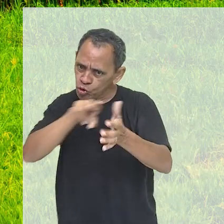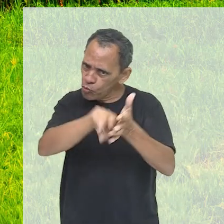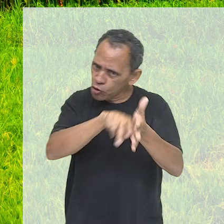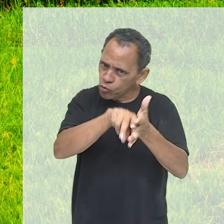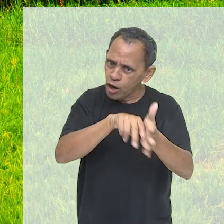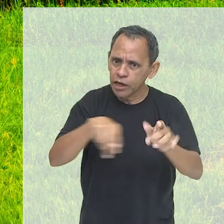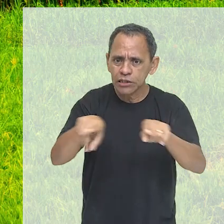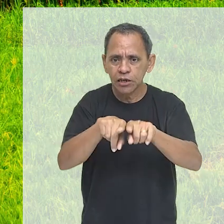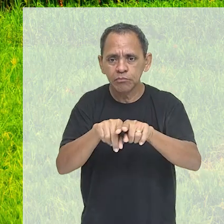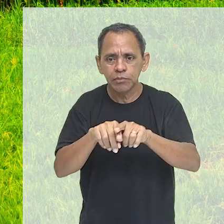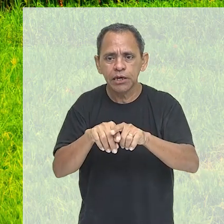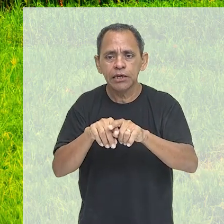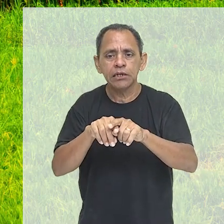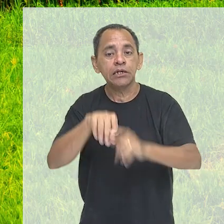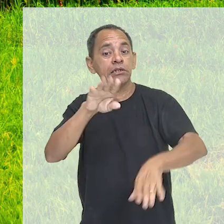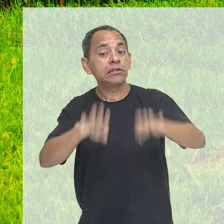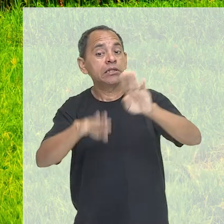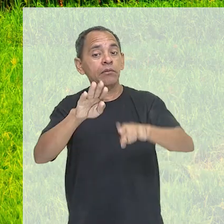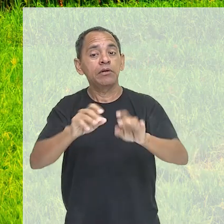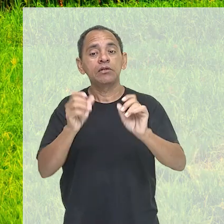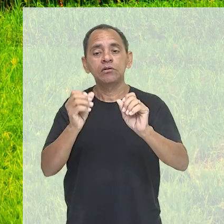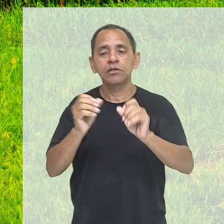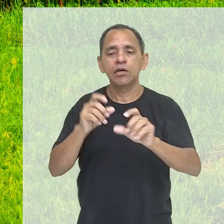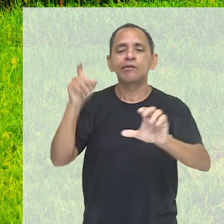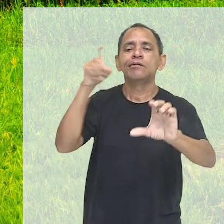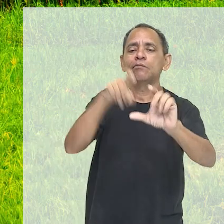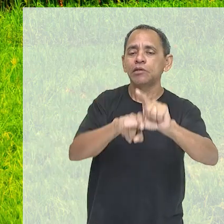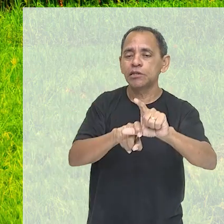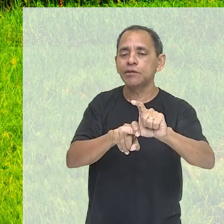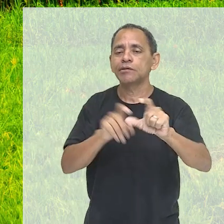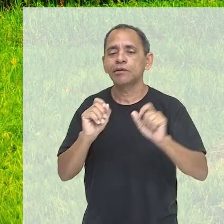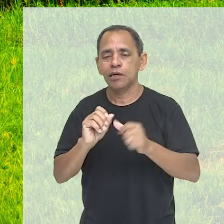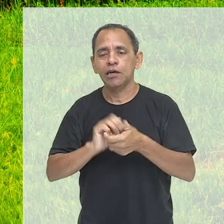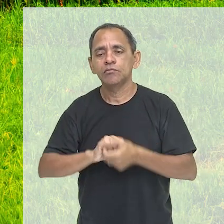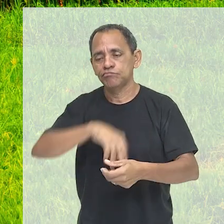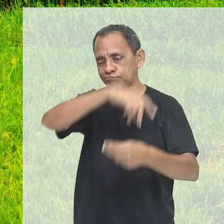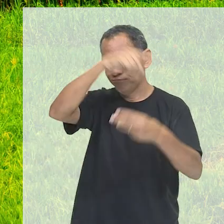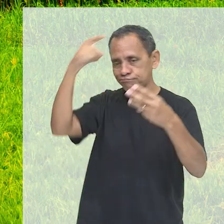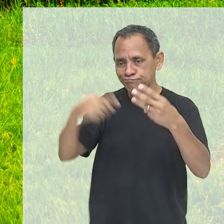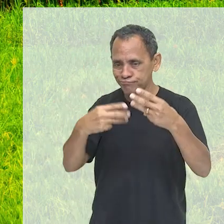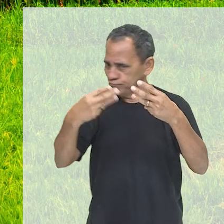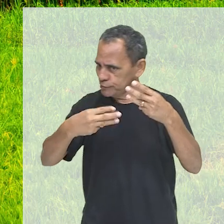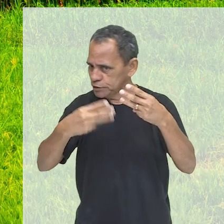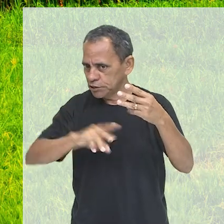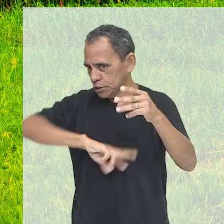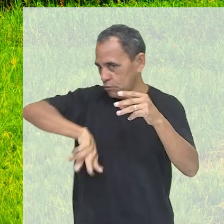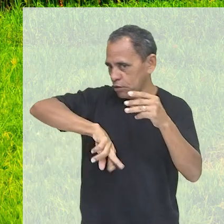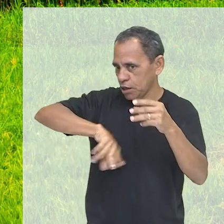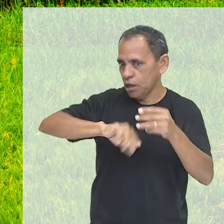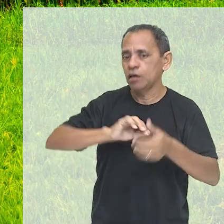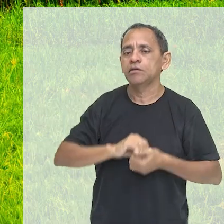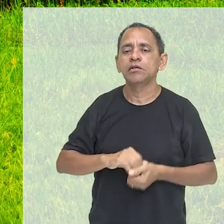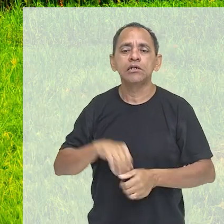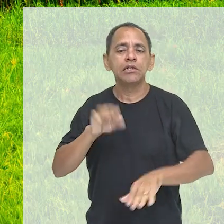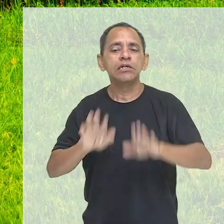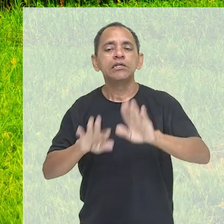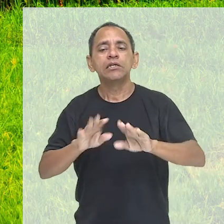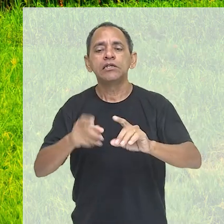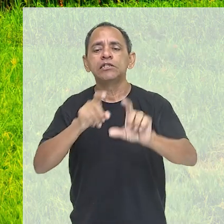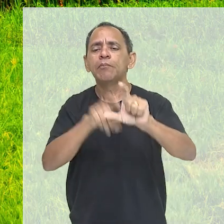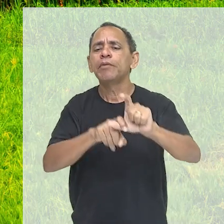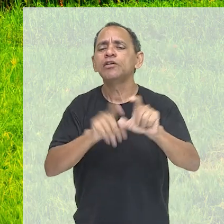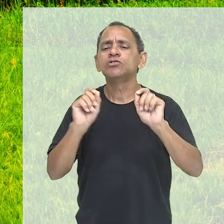não dependendo somente do setor secundário e terciário, mas o setor primário também vai ser fundamental, até porque é questão de alimentação